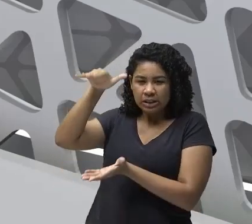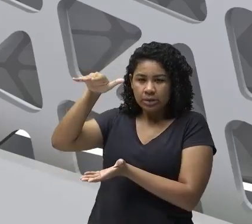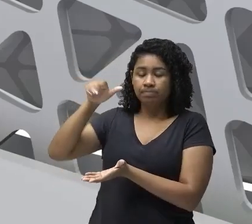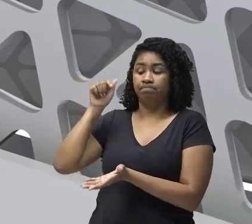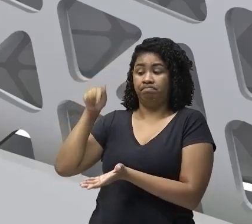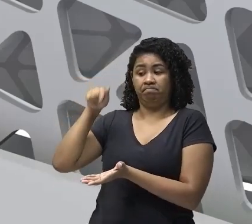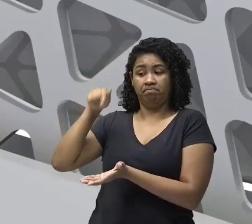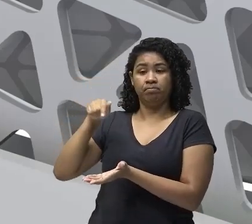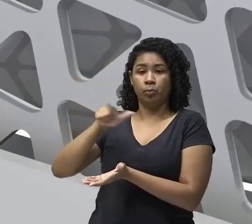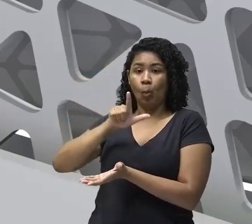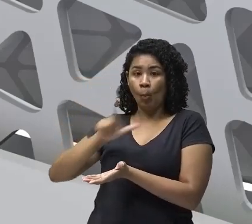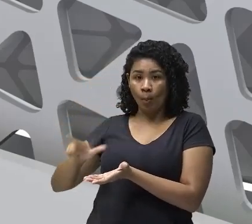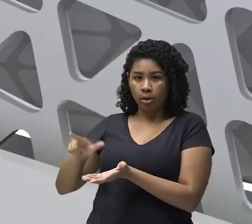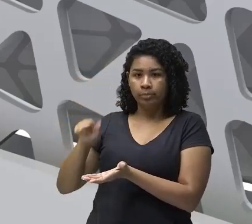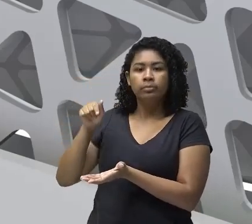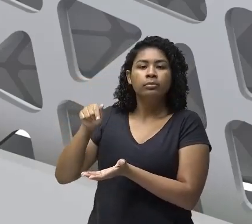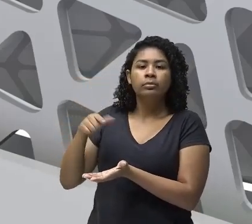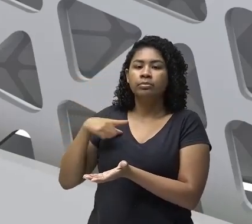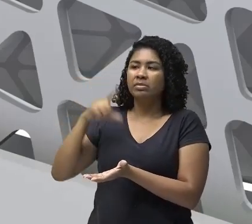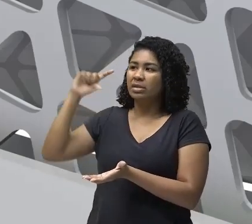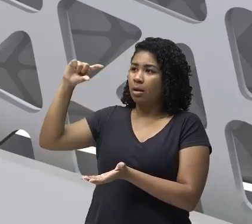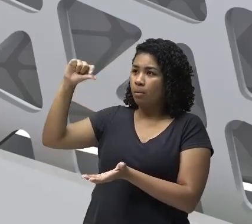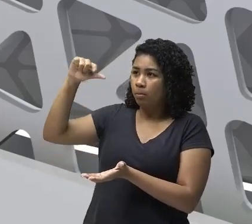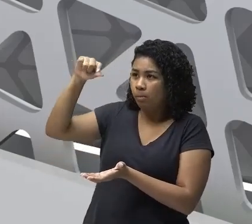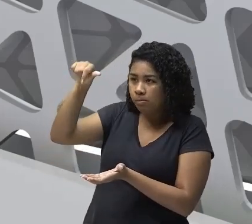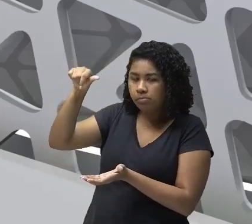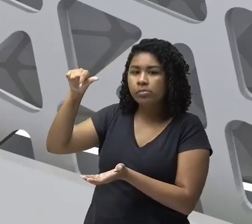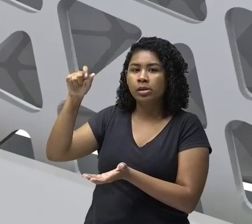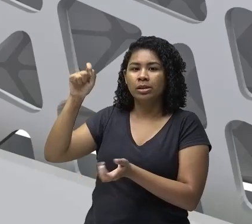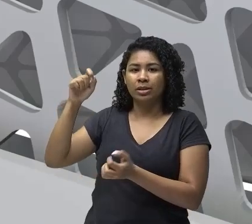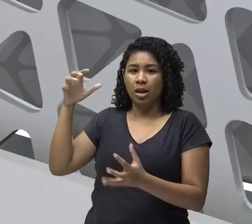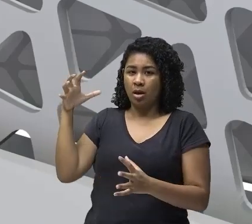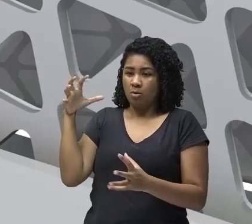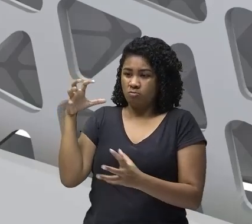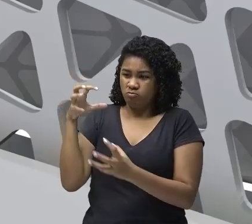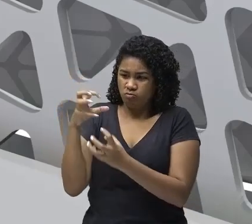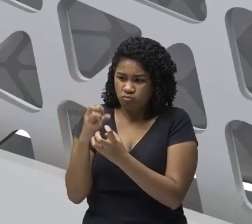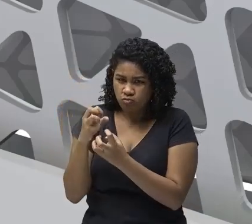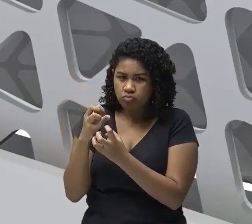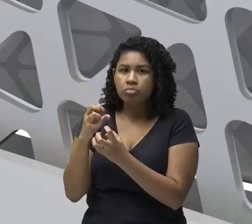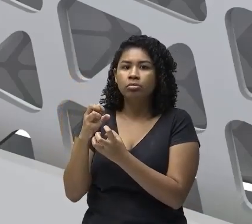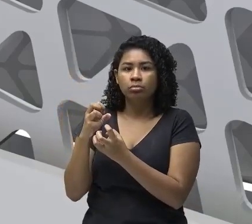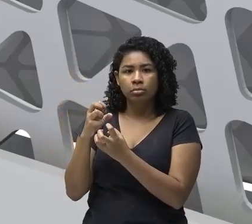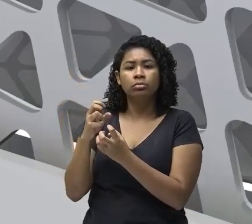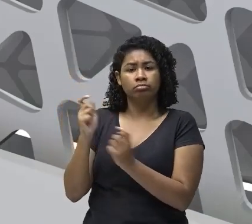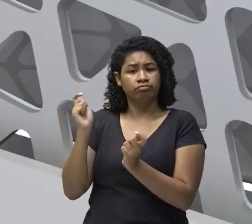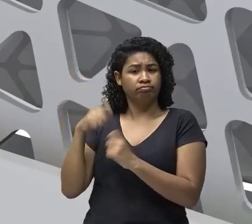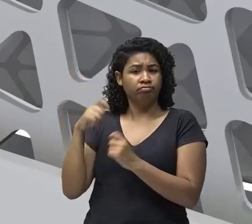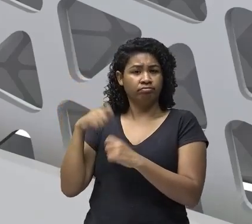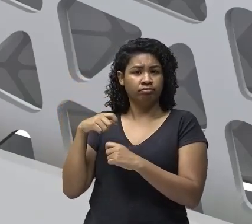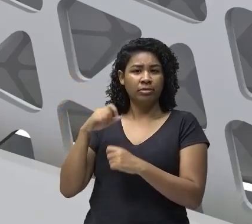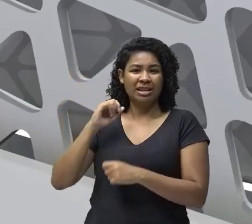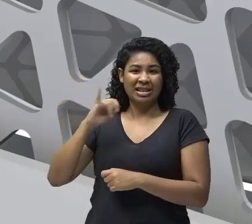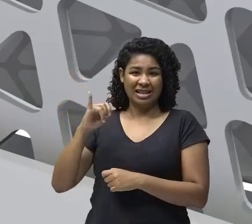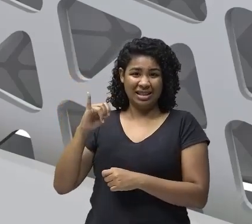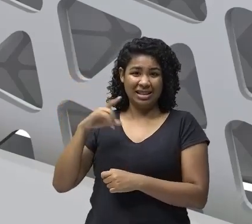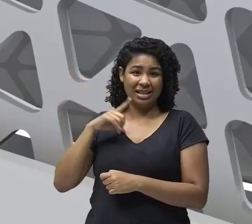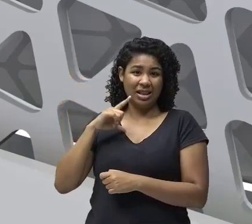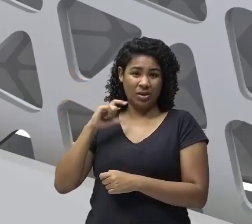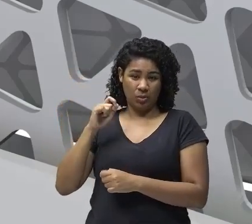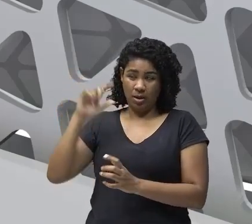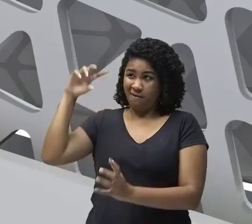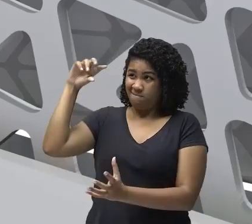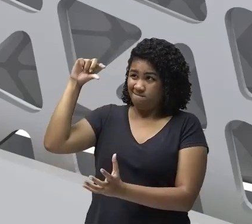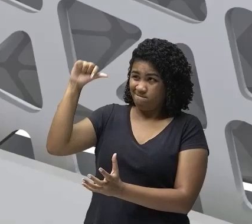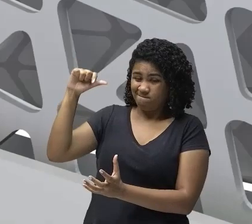fechada, você consegue, se ela estiver sem tampa, você amassar a garrafa plástica, ela vai conseguir amassar. Mas se você